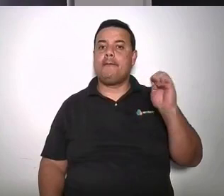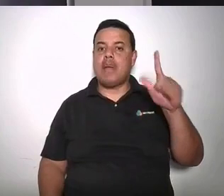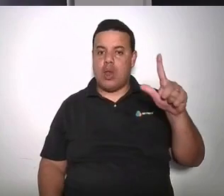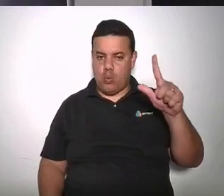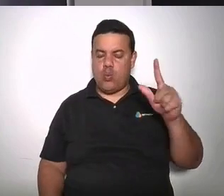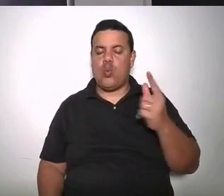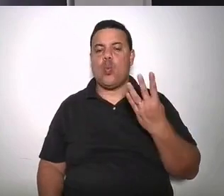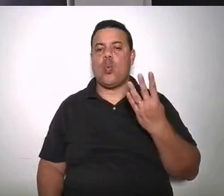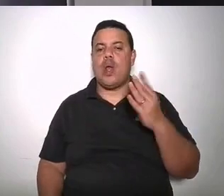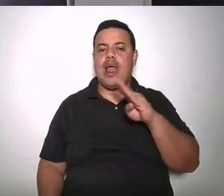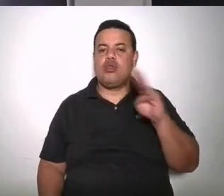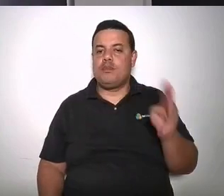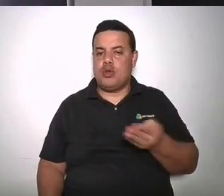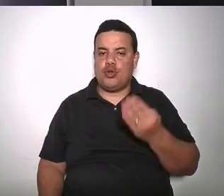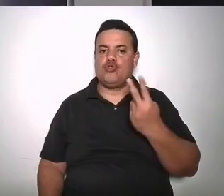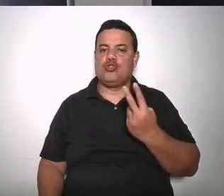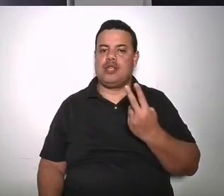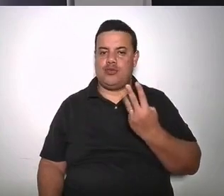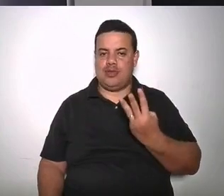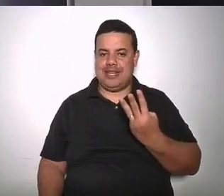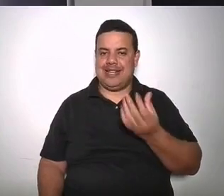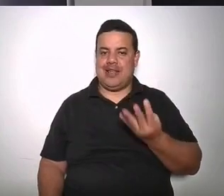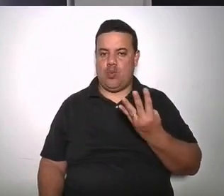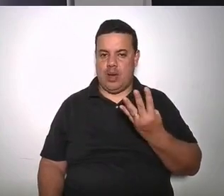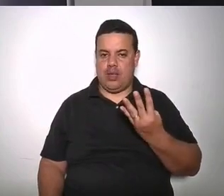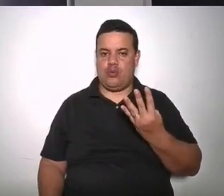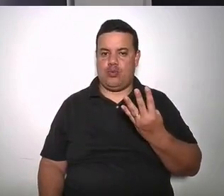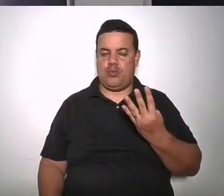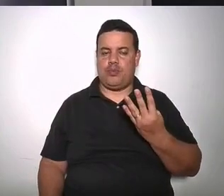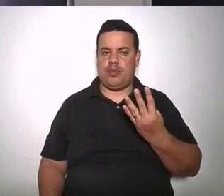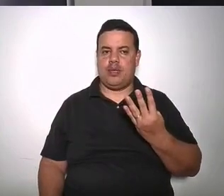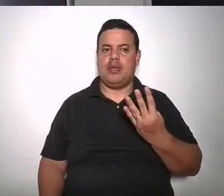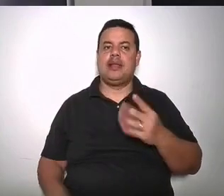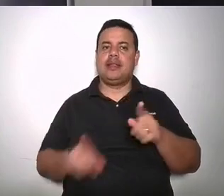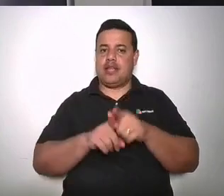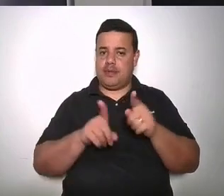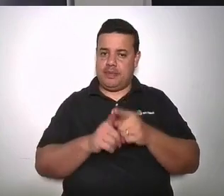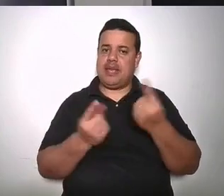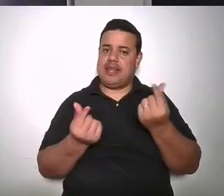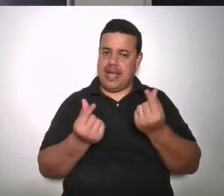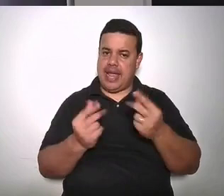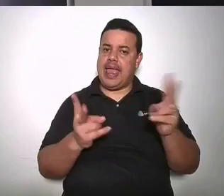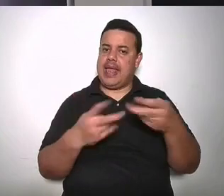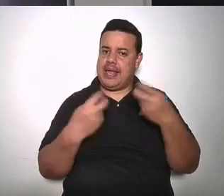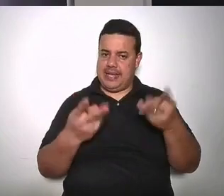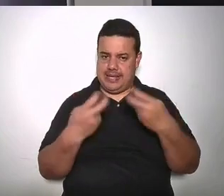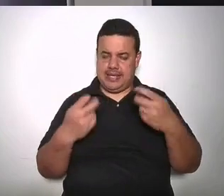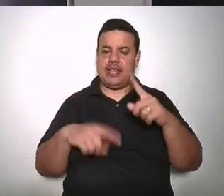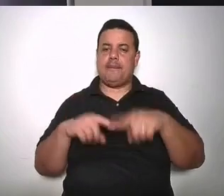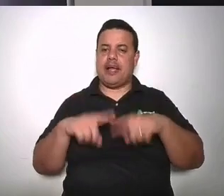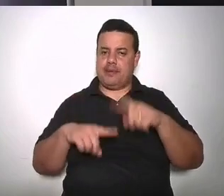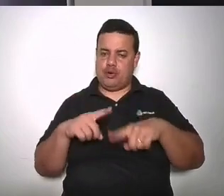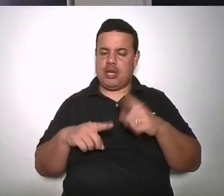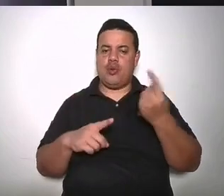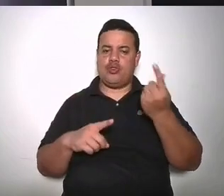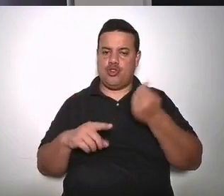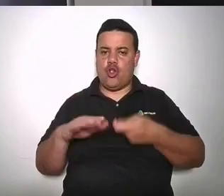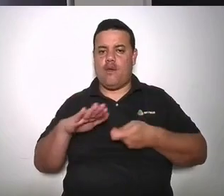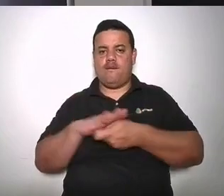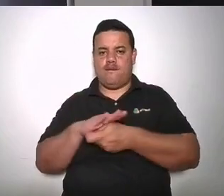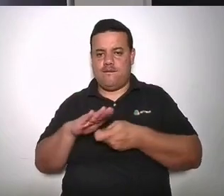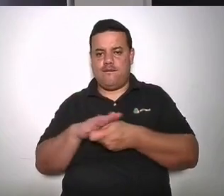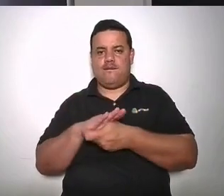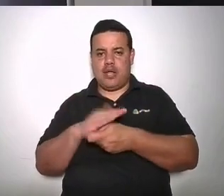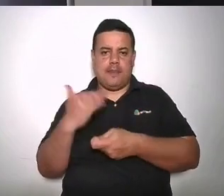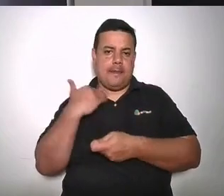4.234, e da receita patrimonial, que são os investimentos do município em aplicação financeira, em